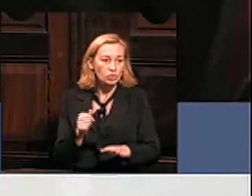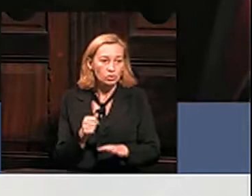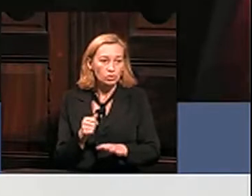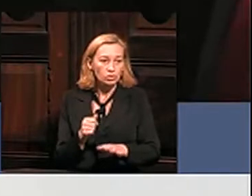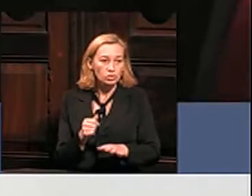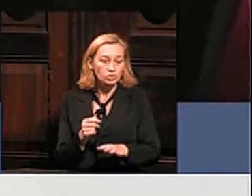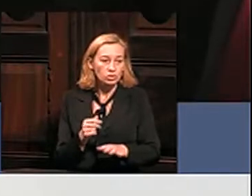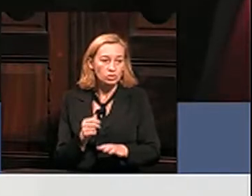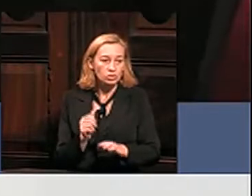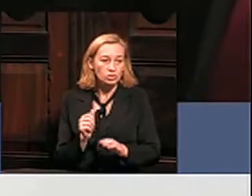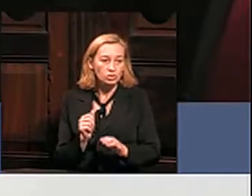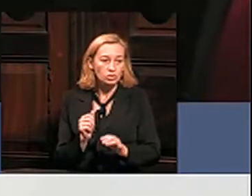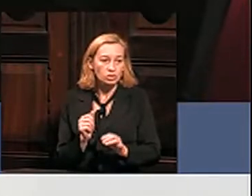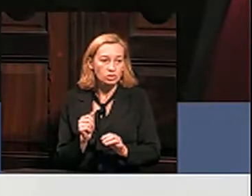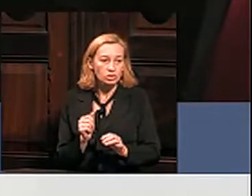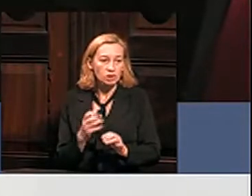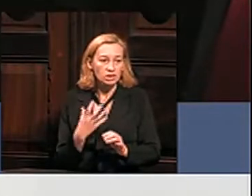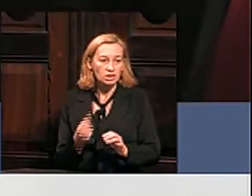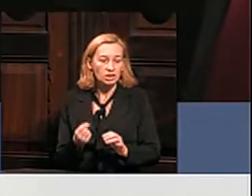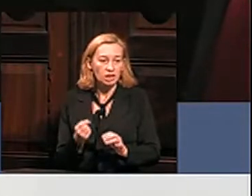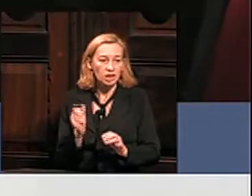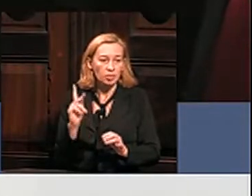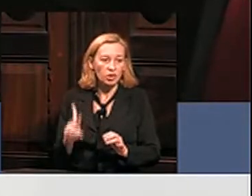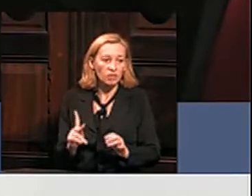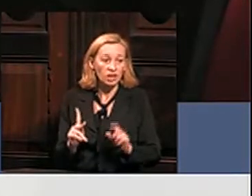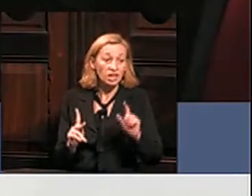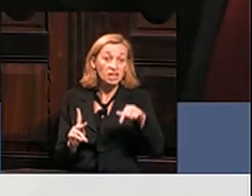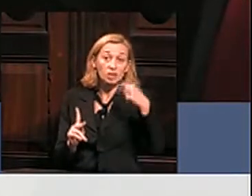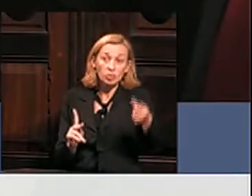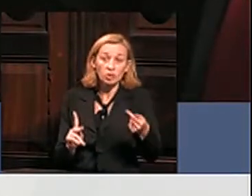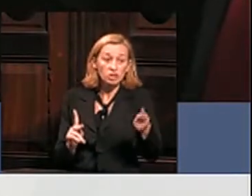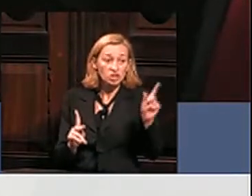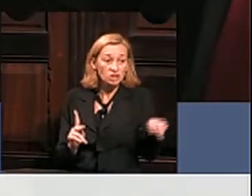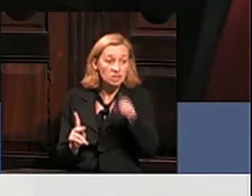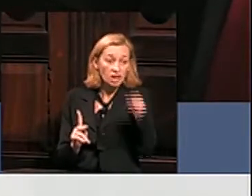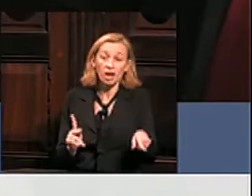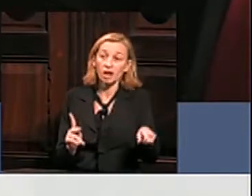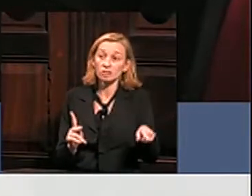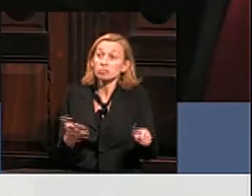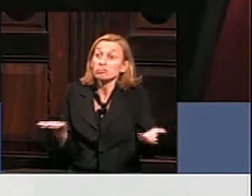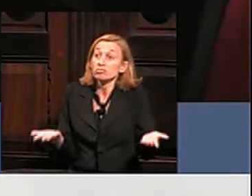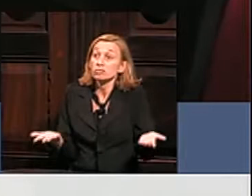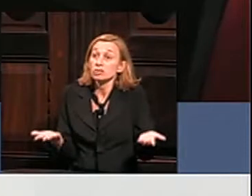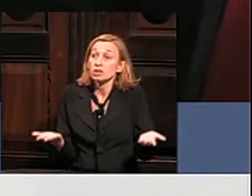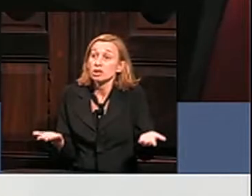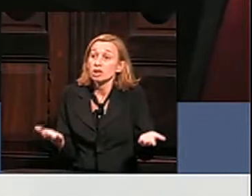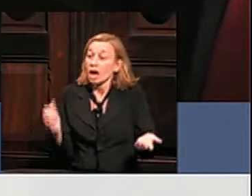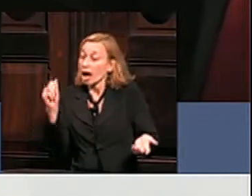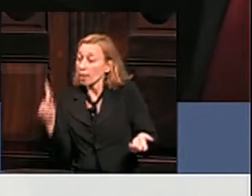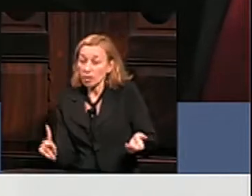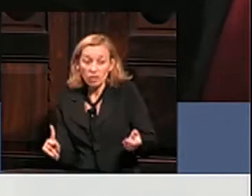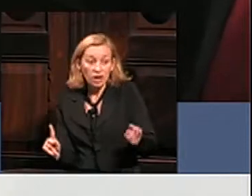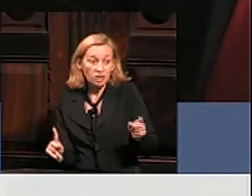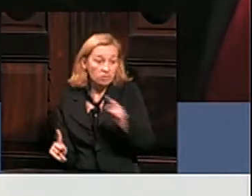aí depois Vossa Excelência falou, rejeitado. Aí foi por isso que eu pedi verificação.